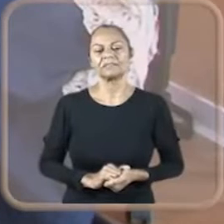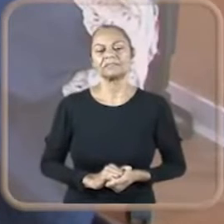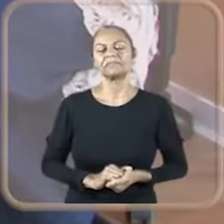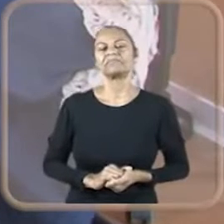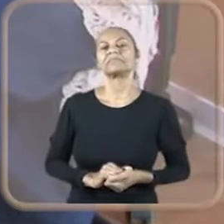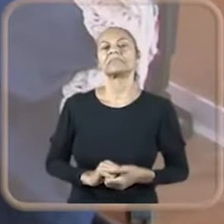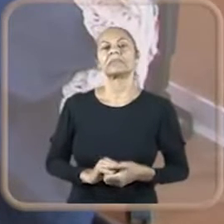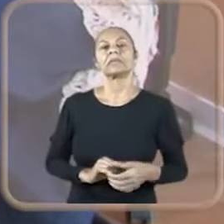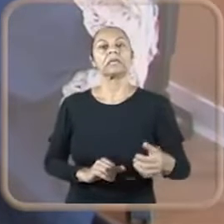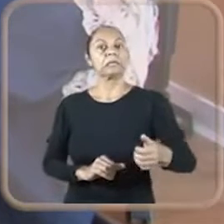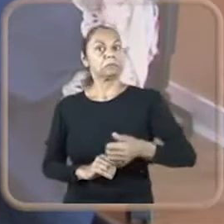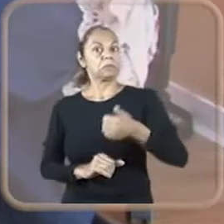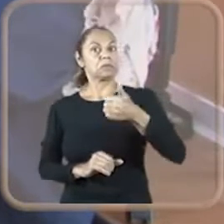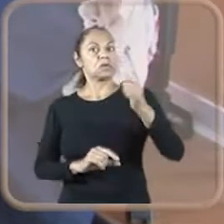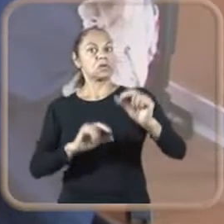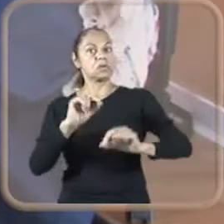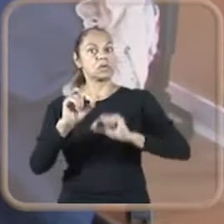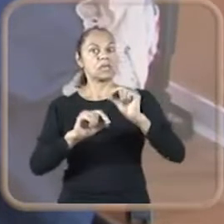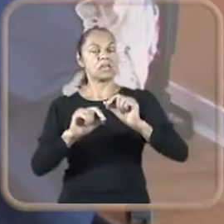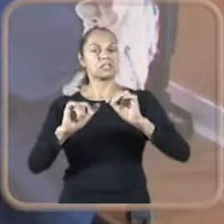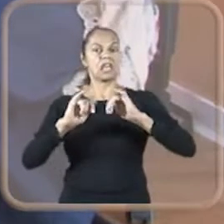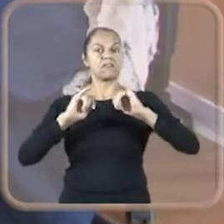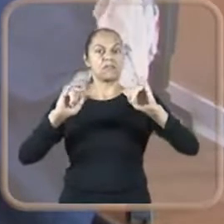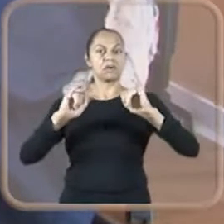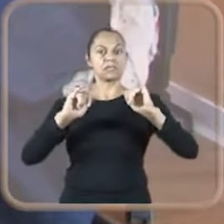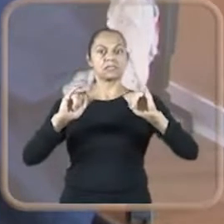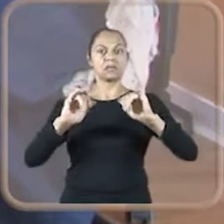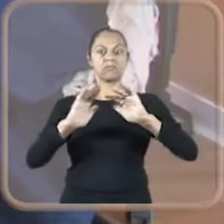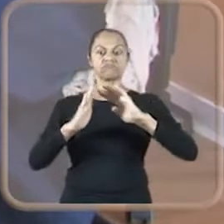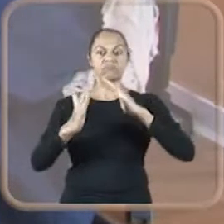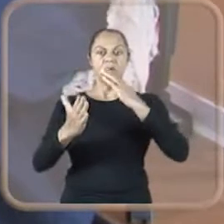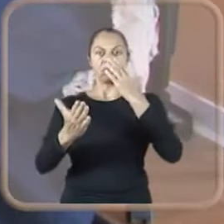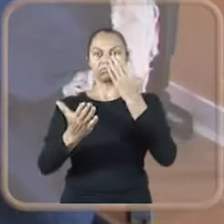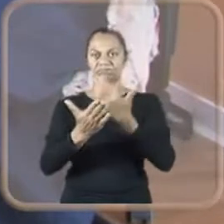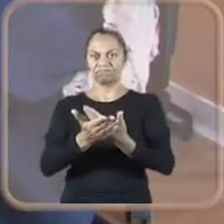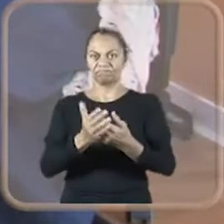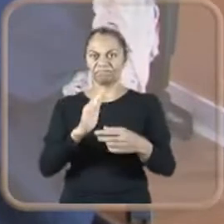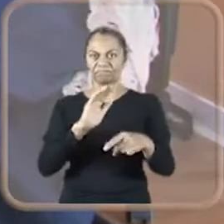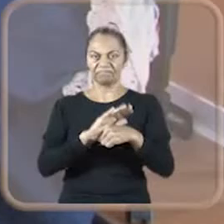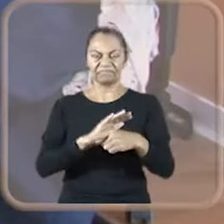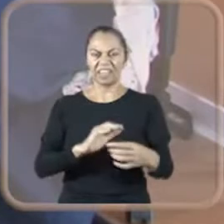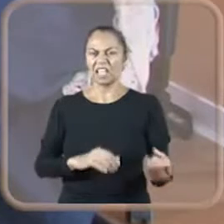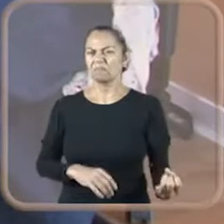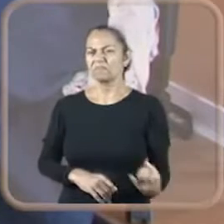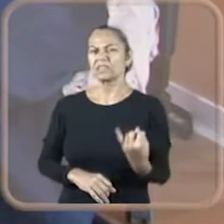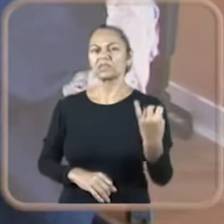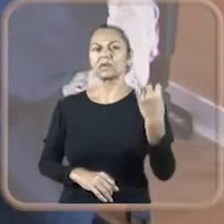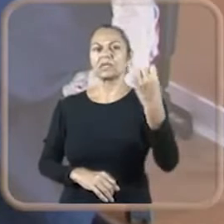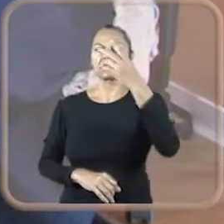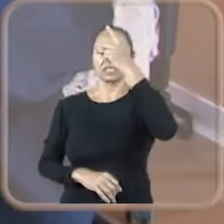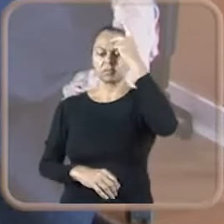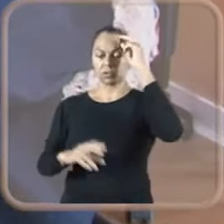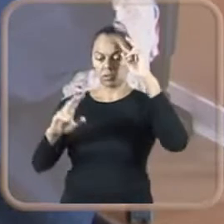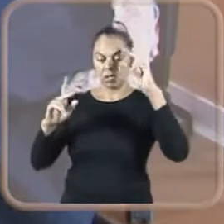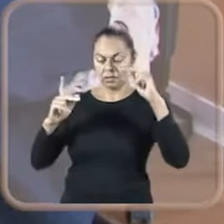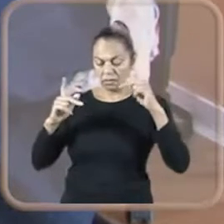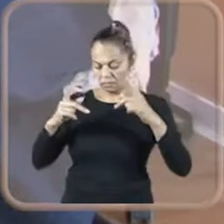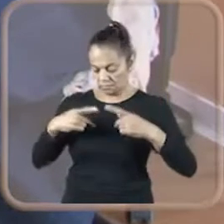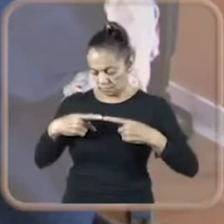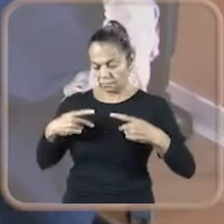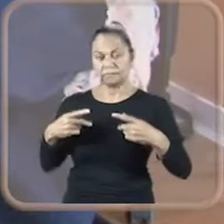traz a formação da rede. É impressionante como as pessoas começam a se